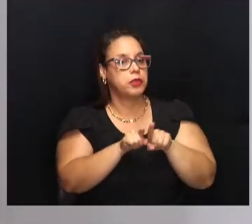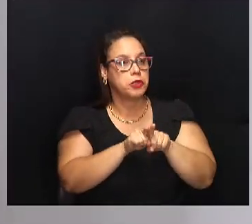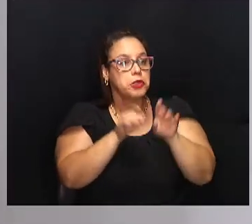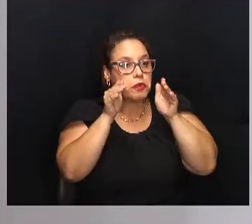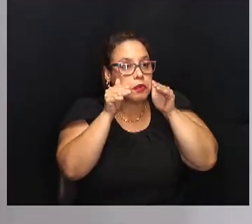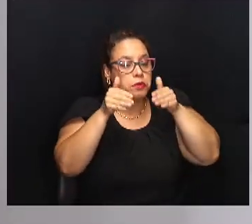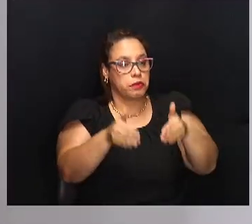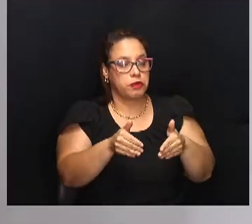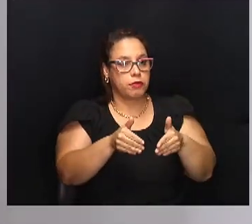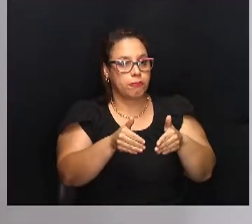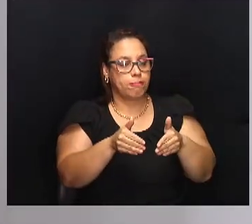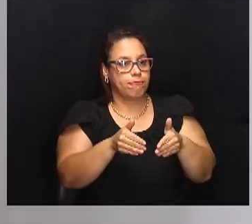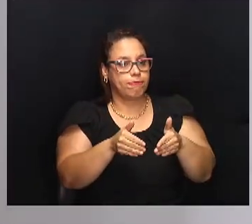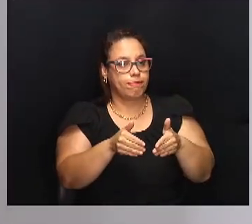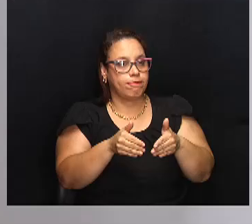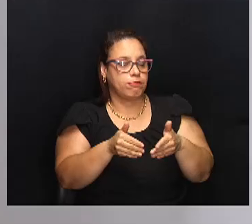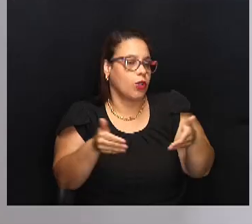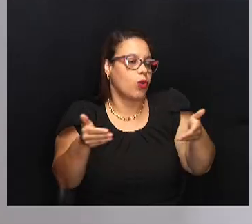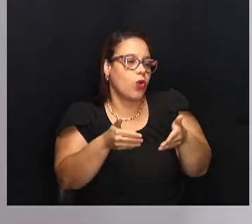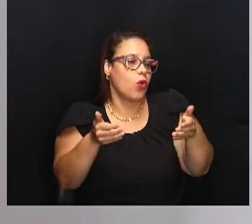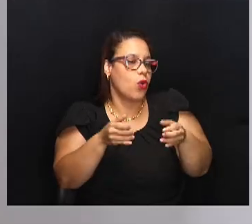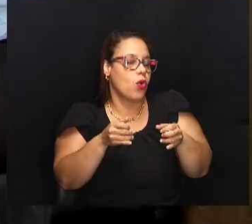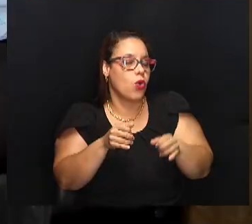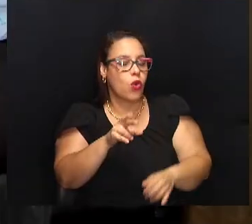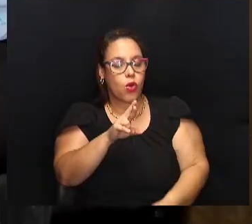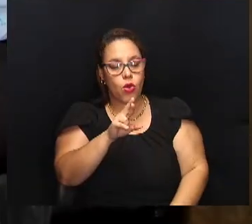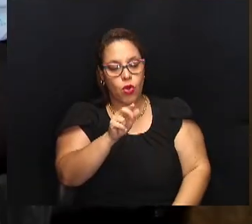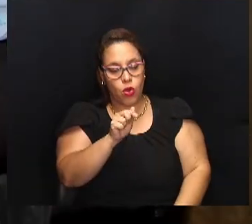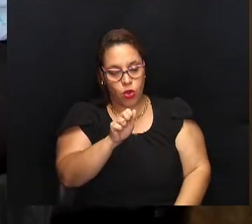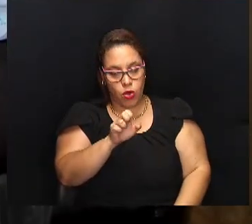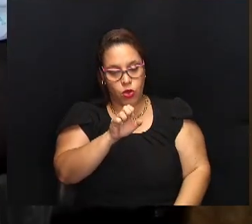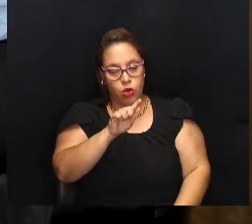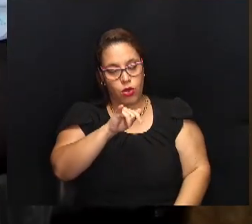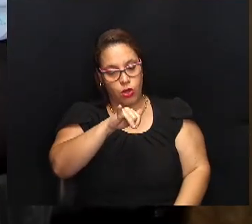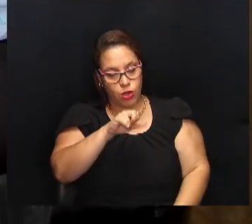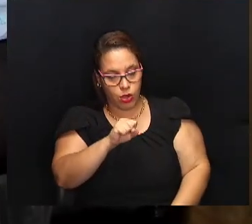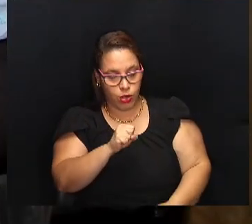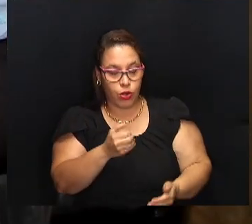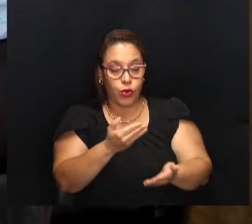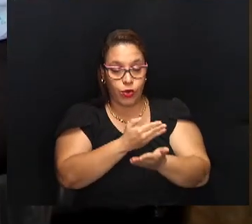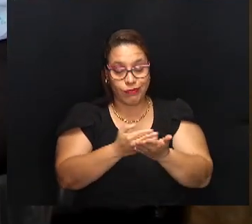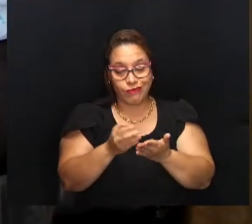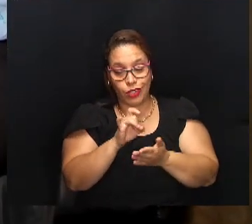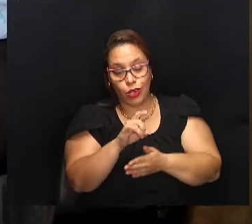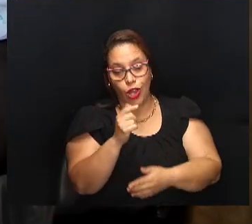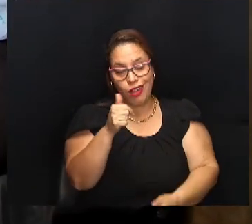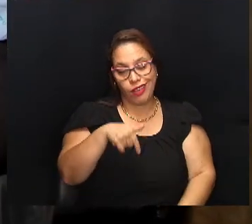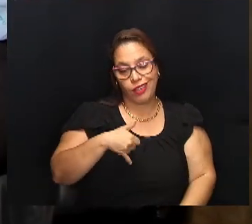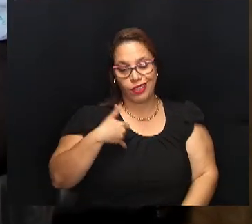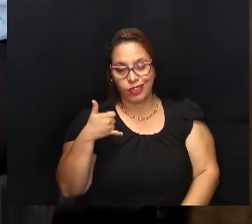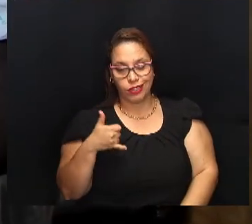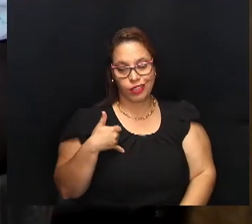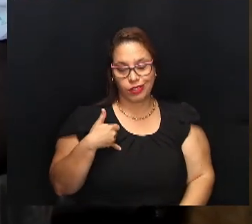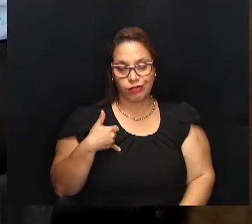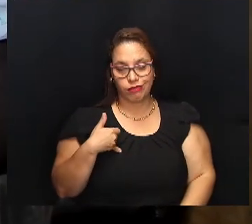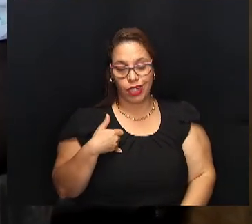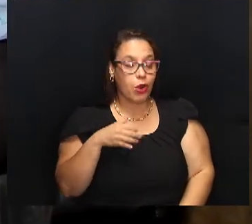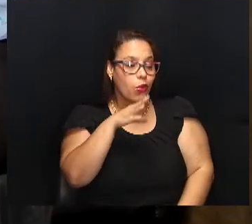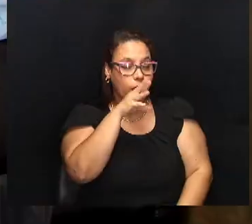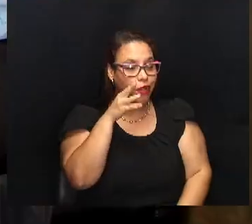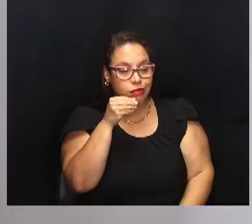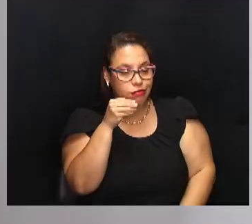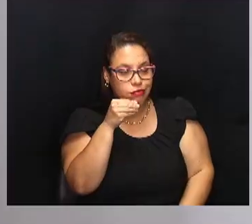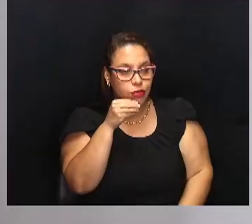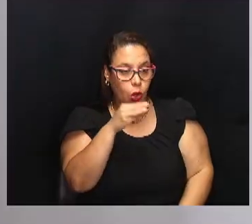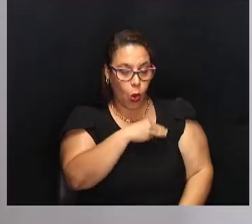foco. Mostrar, porque assim, o Júlio, quando ele veio na vida do Regis, ele ainda era um adolescente, né? Ele tinha só 17 anos. Sim. Né? E aí, o